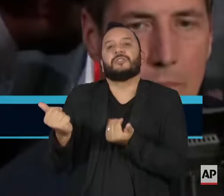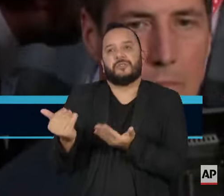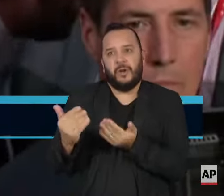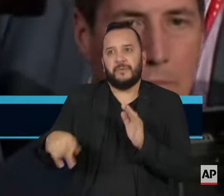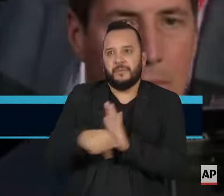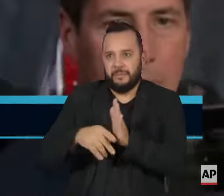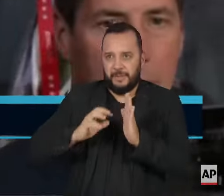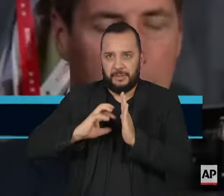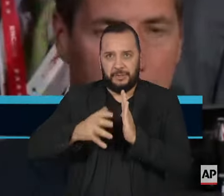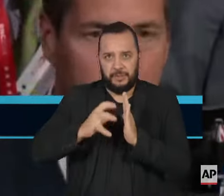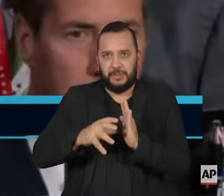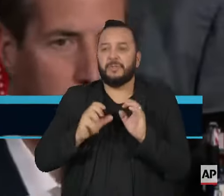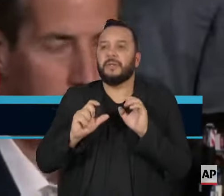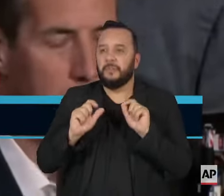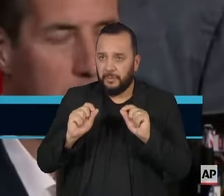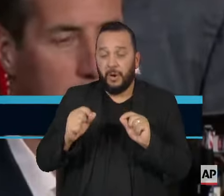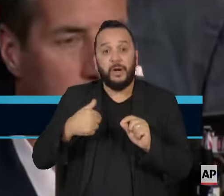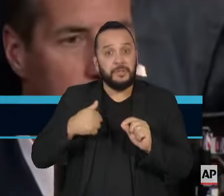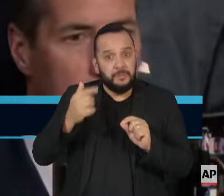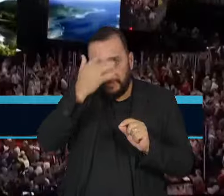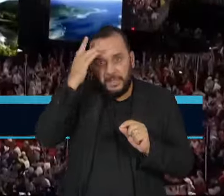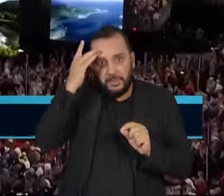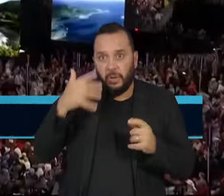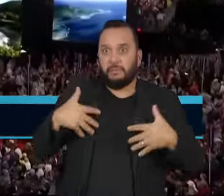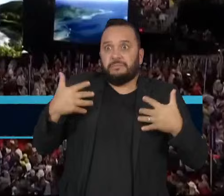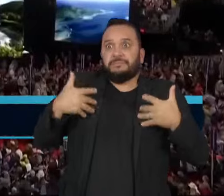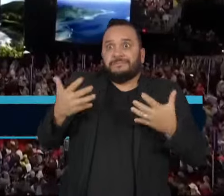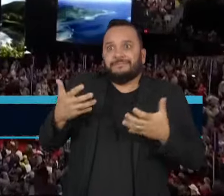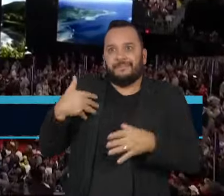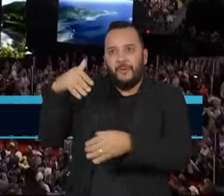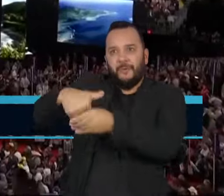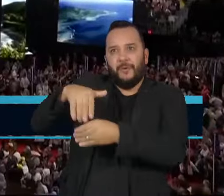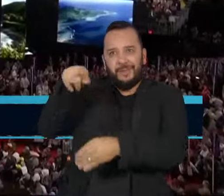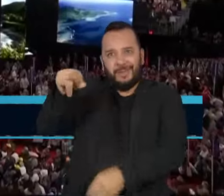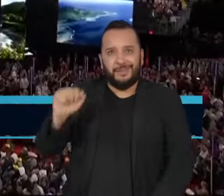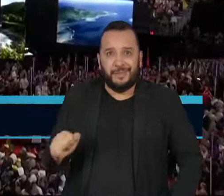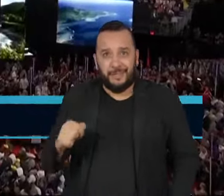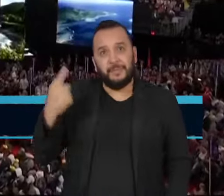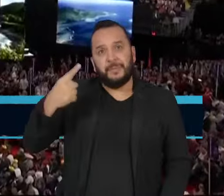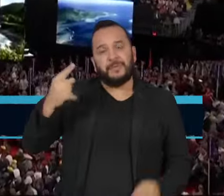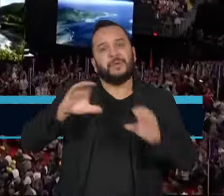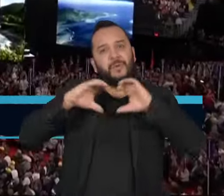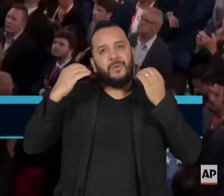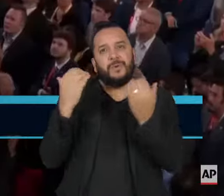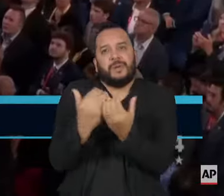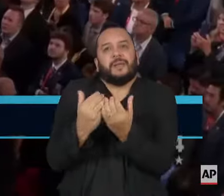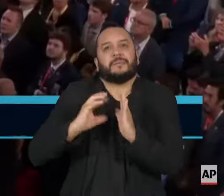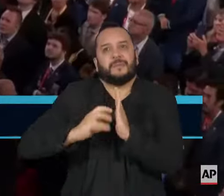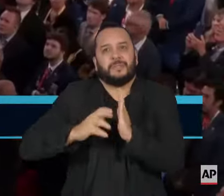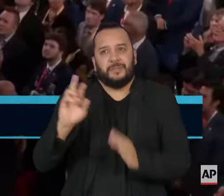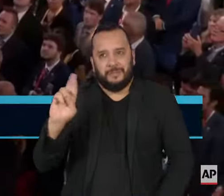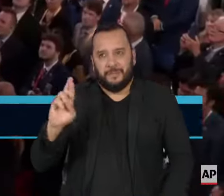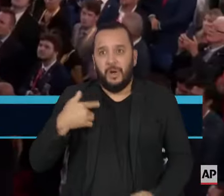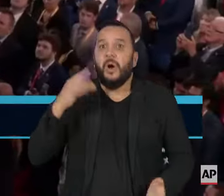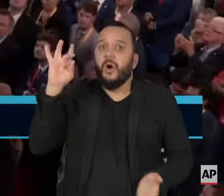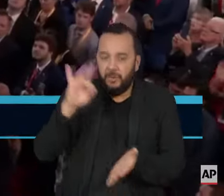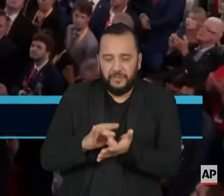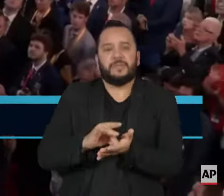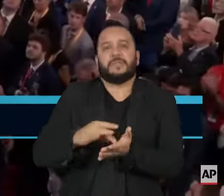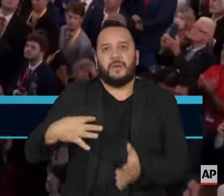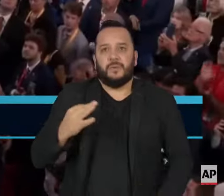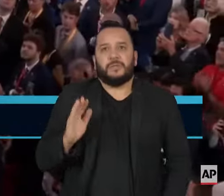partido e que pode empolgar o eleitorado. O primeiro dia de convenção do Partido Republicano oficializou a candidatura de Donald